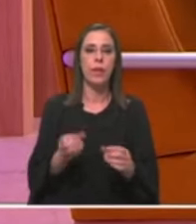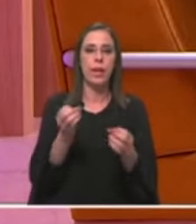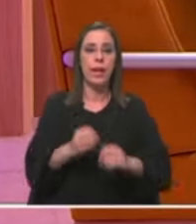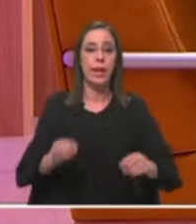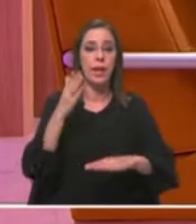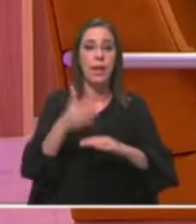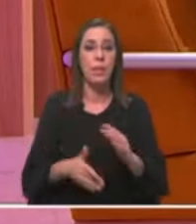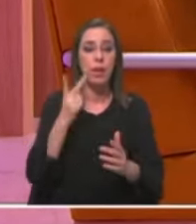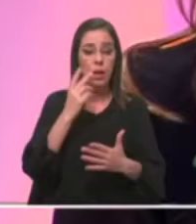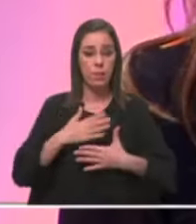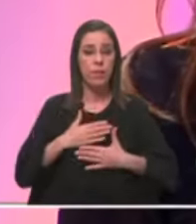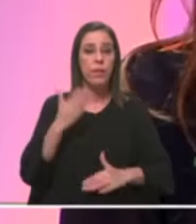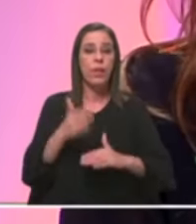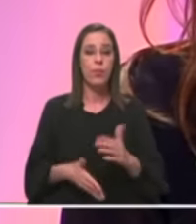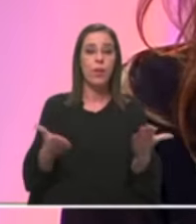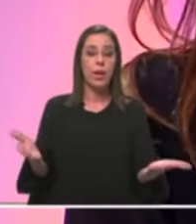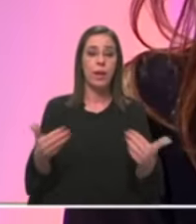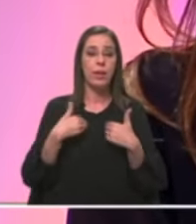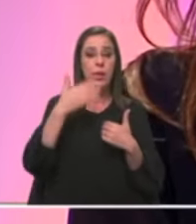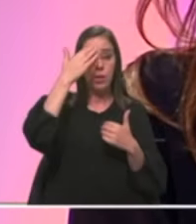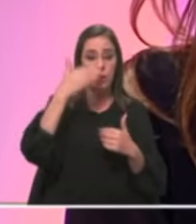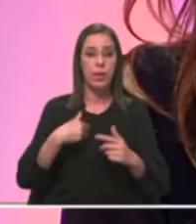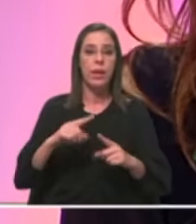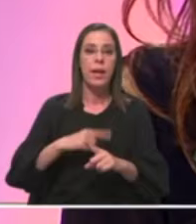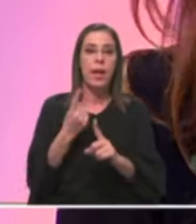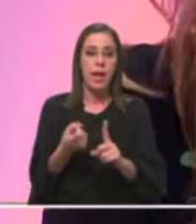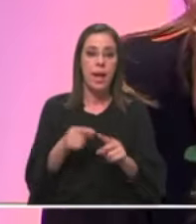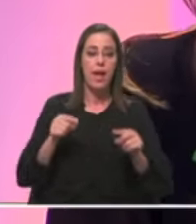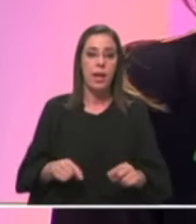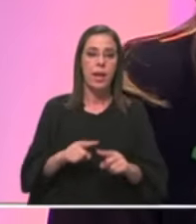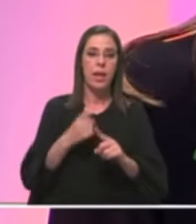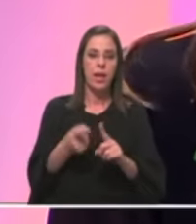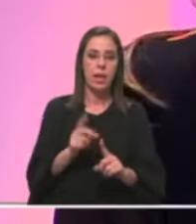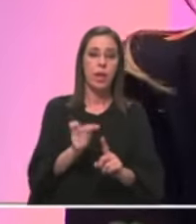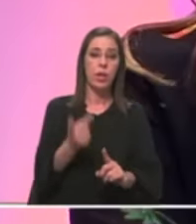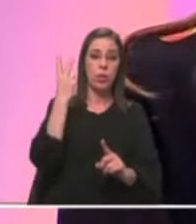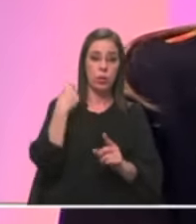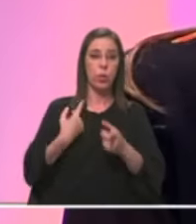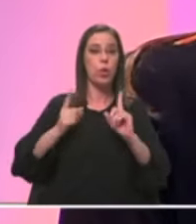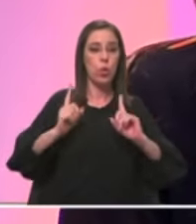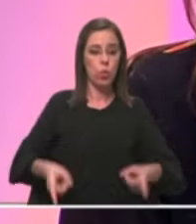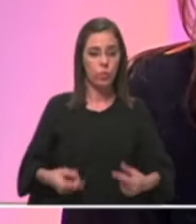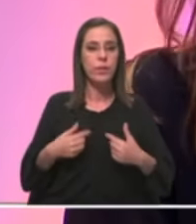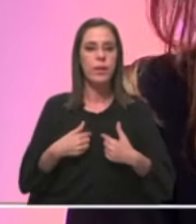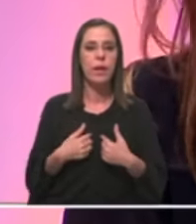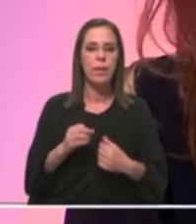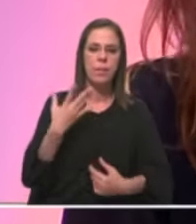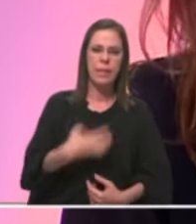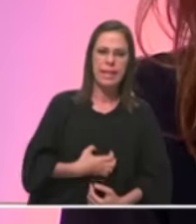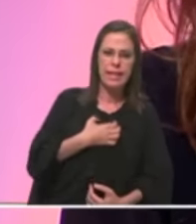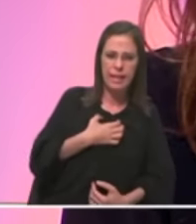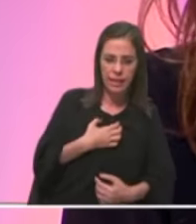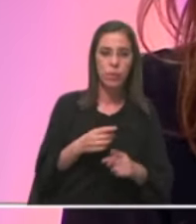acaso nada na minha vida tem acontecido por acaso e eu achei que este ano não foi este ano eu há dois quando comecei com com os primeiros